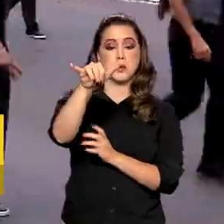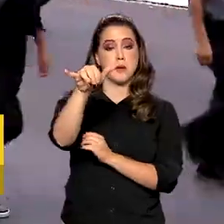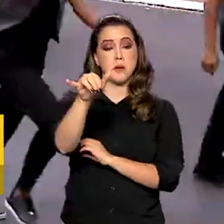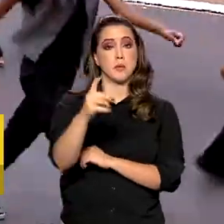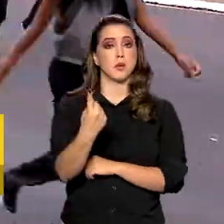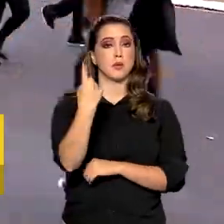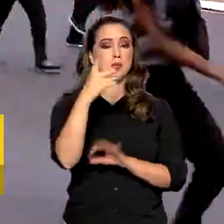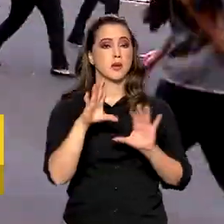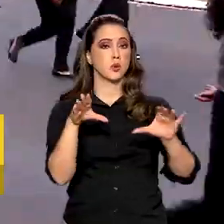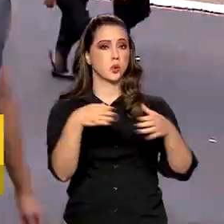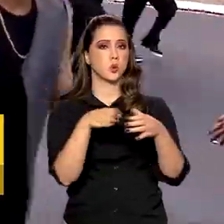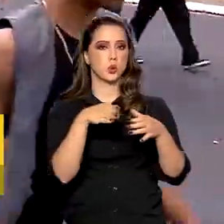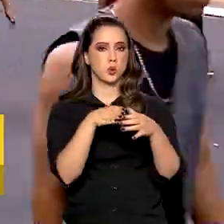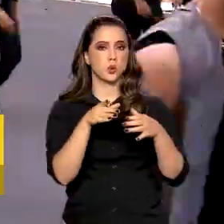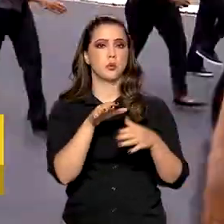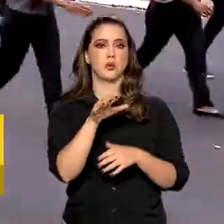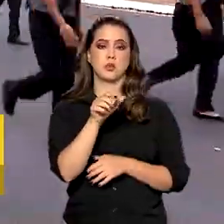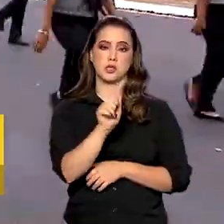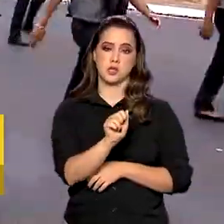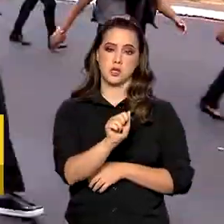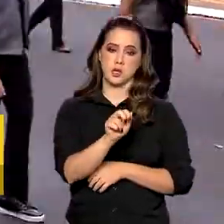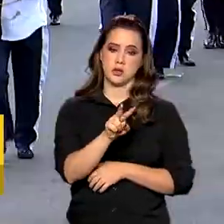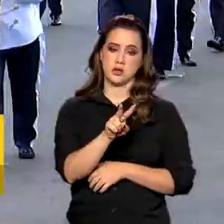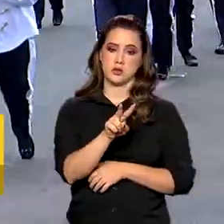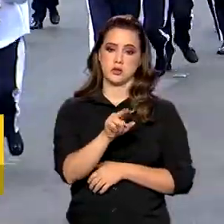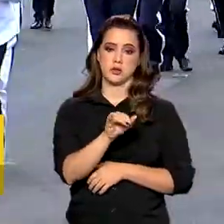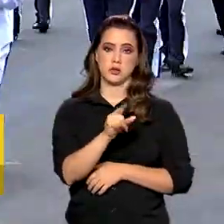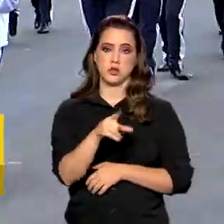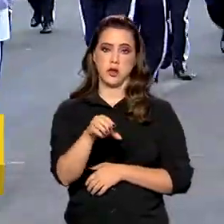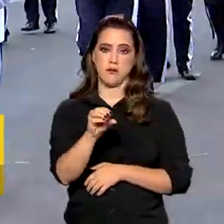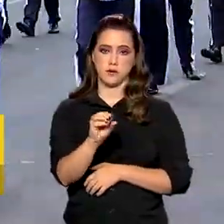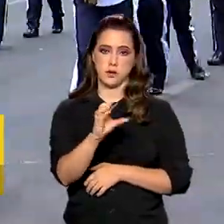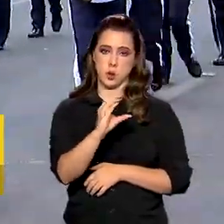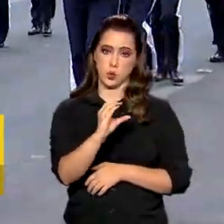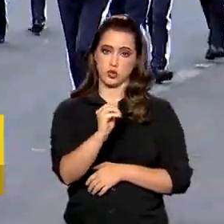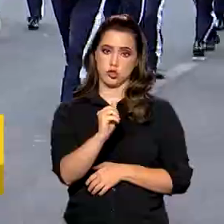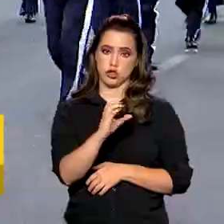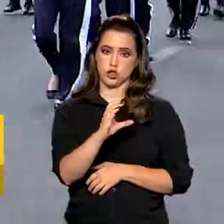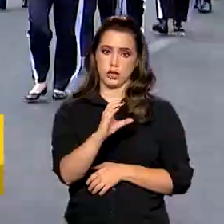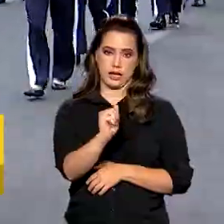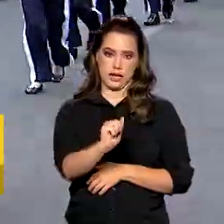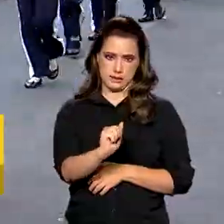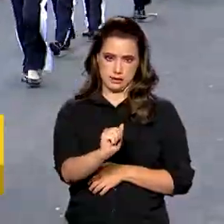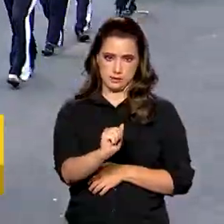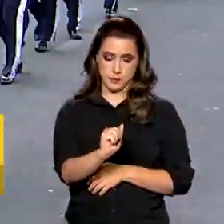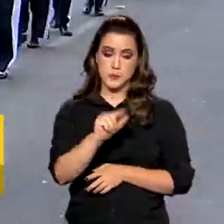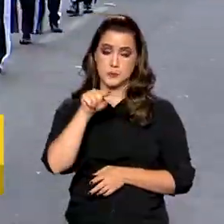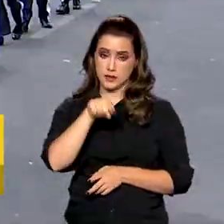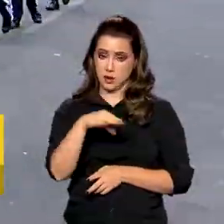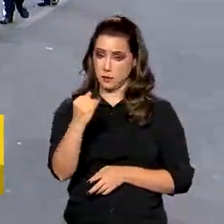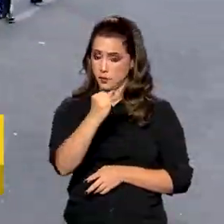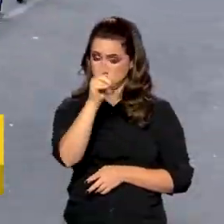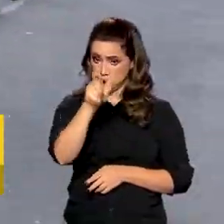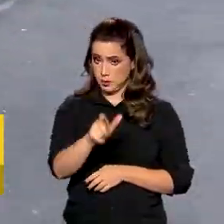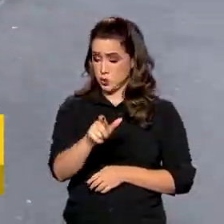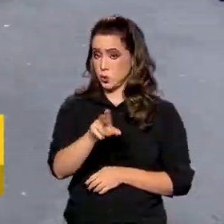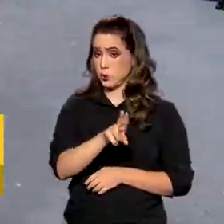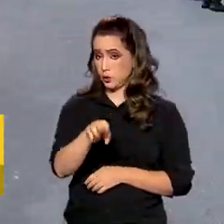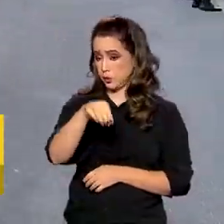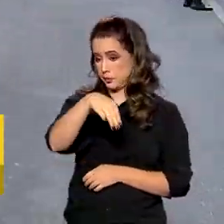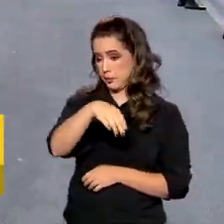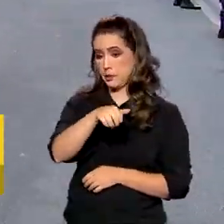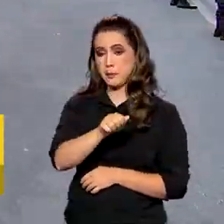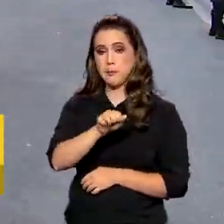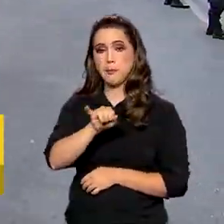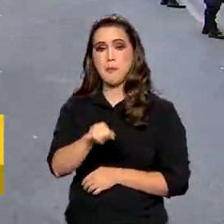caça, o Centapua. Na época, comandado pelo Major Nero Moura, né, foi uma figura bastante ilustre aí da nossa Força